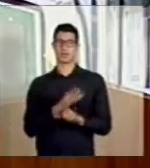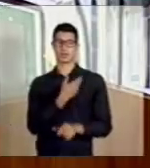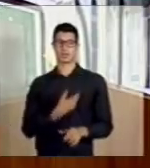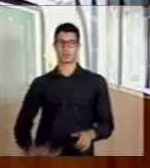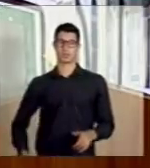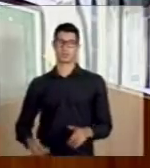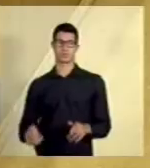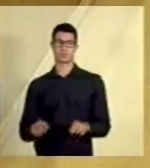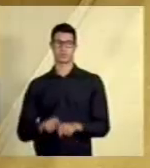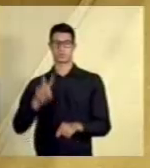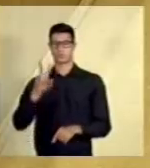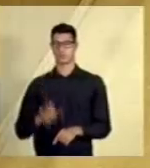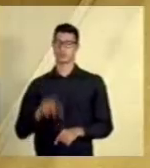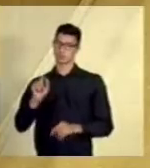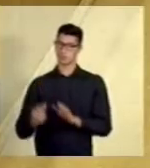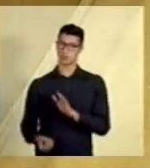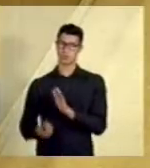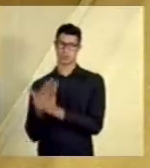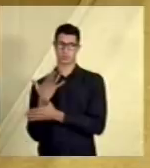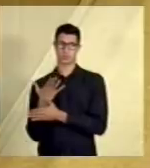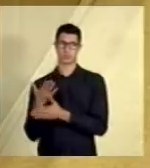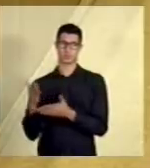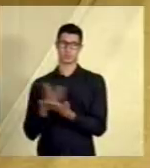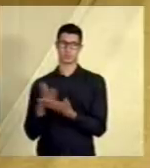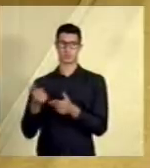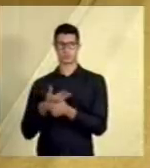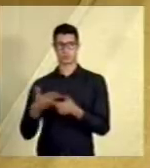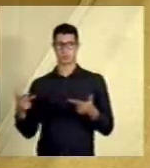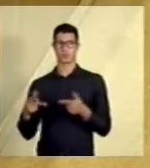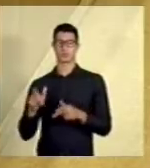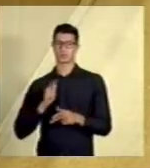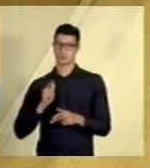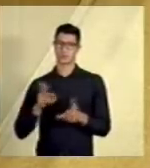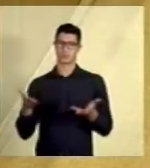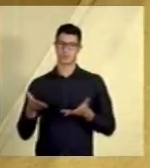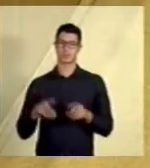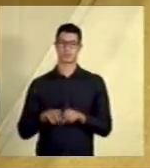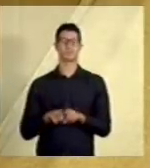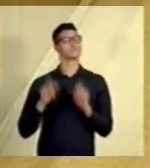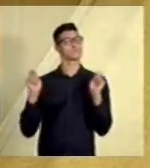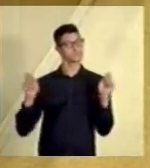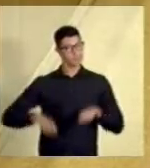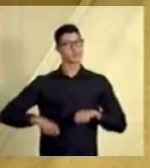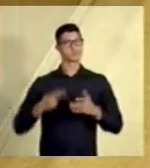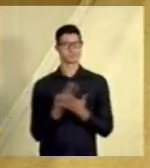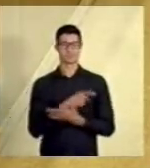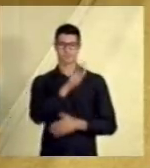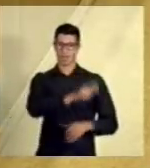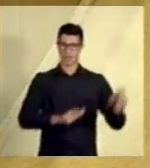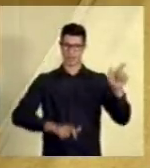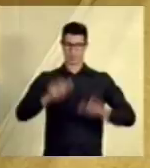públicos, uma vez que surgir uma situação objetiva que possa eventualmente